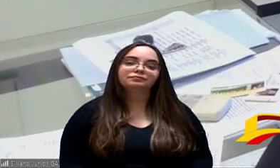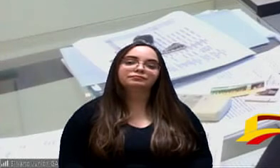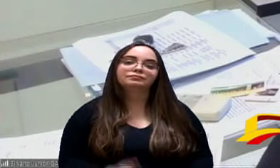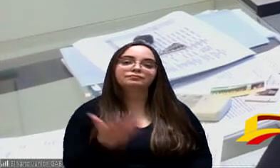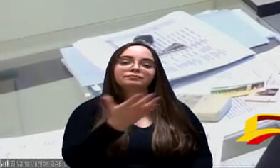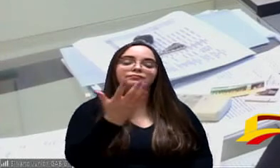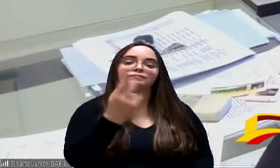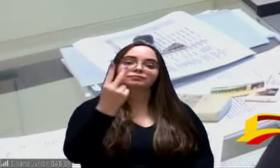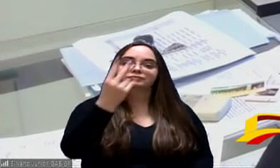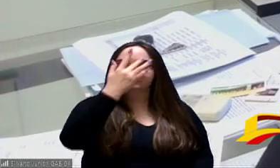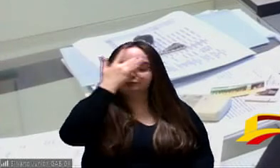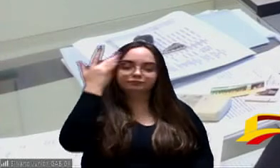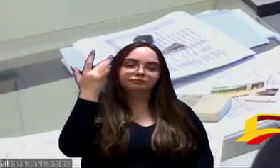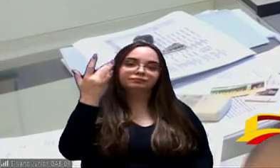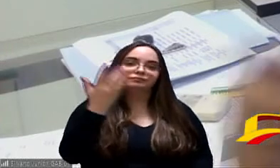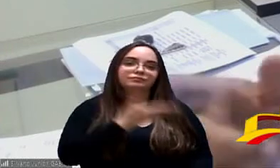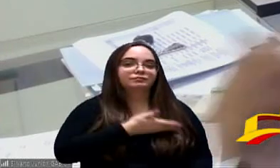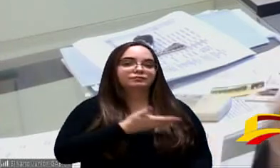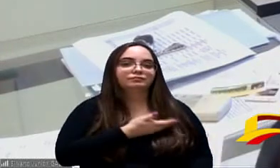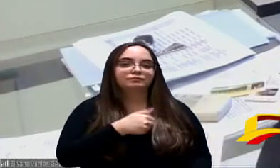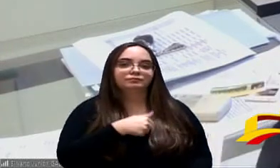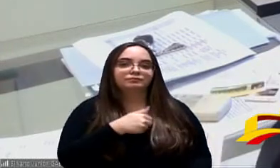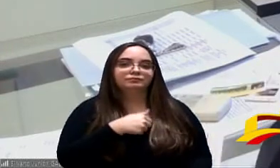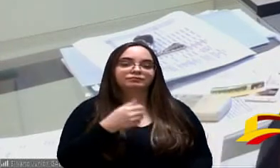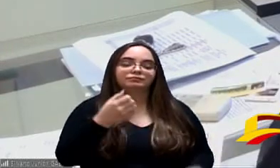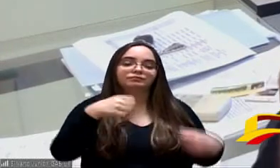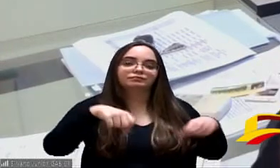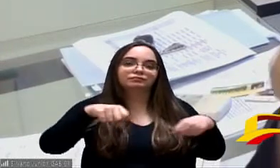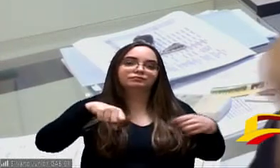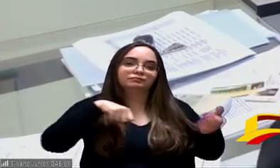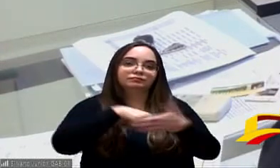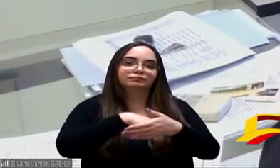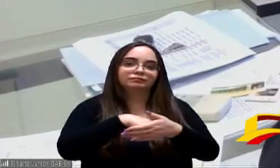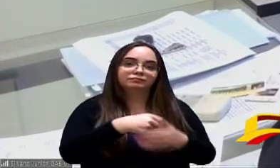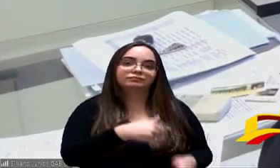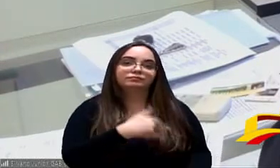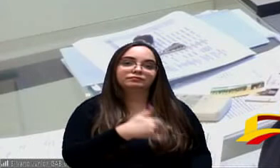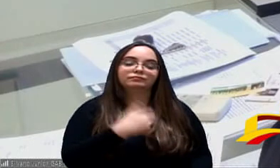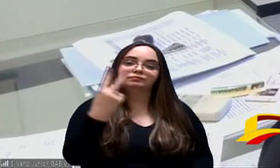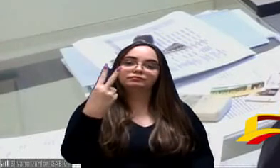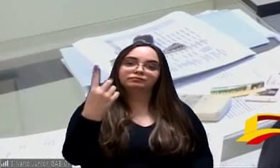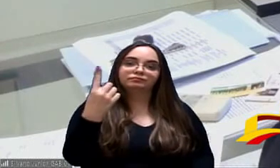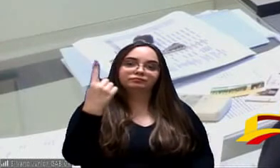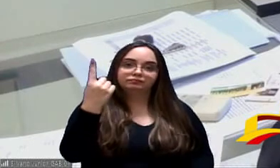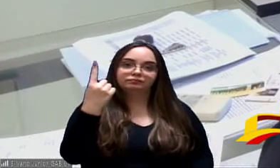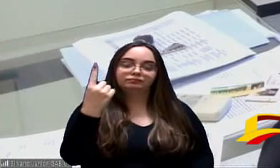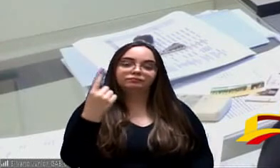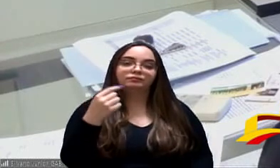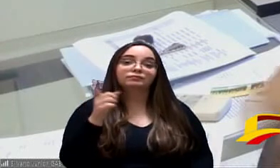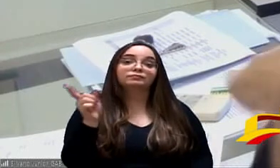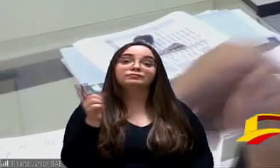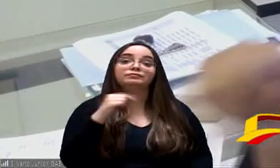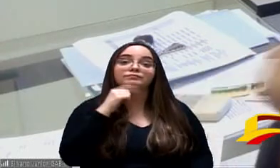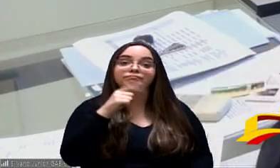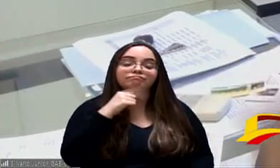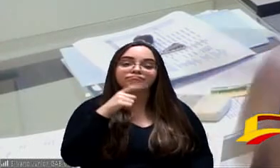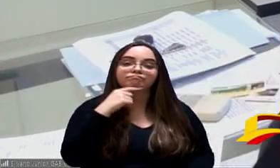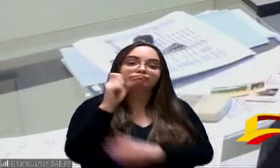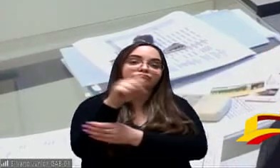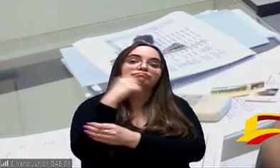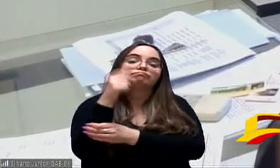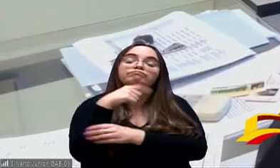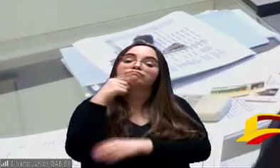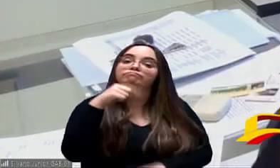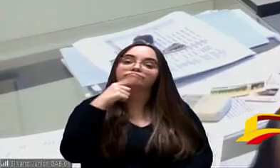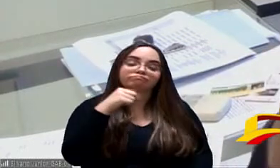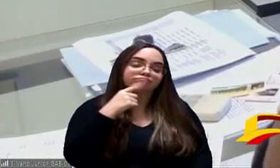dois pacientes, dois amigos meus que sedentou de moto. Um era um menino de 21 anos. E ele não estava conseguindo fazer a fisioterapia.